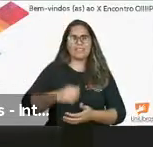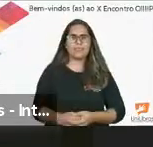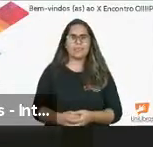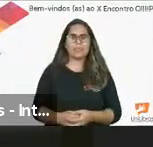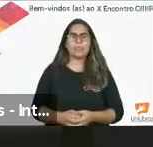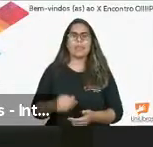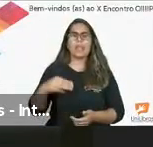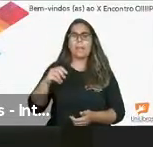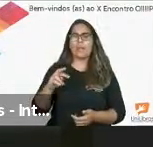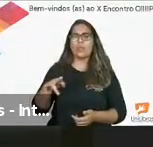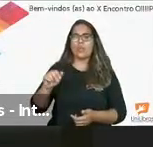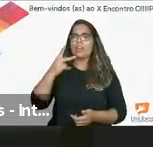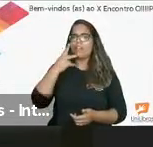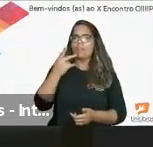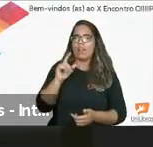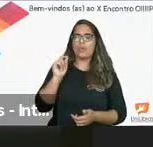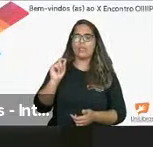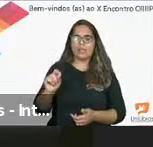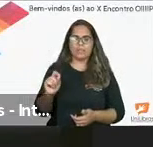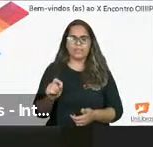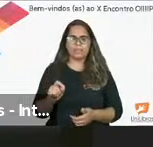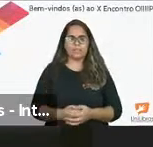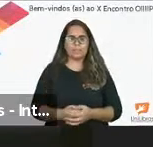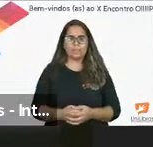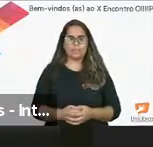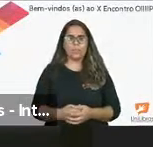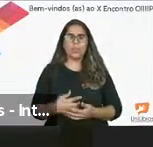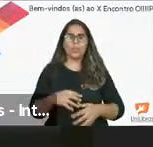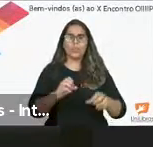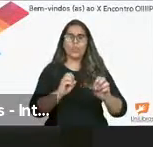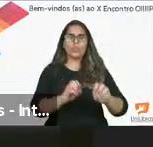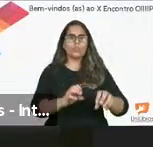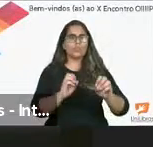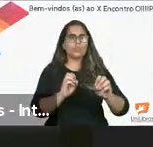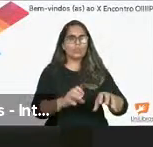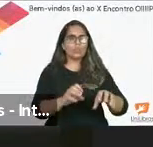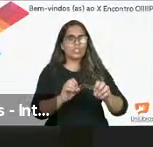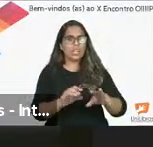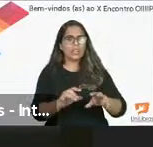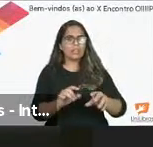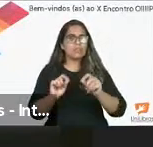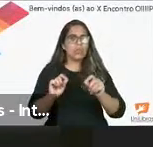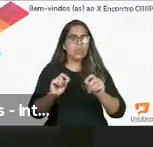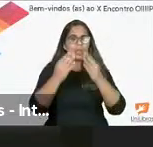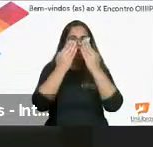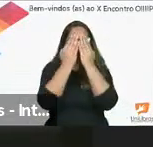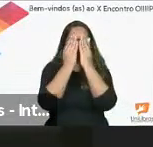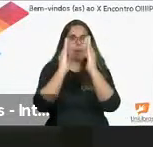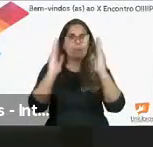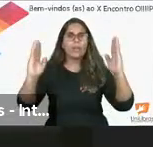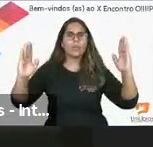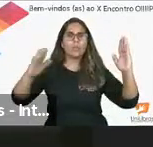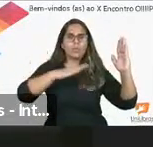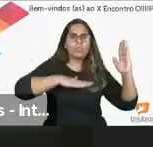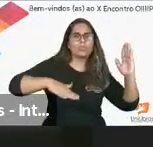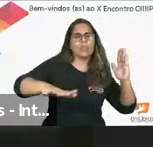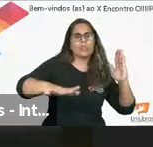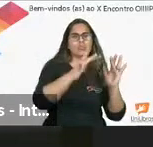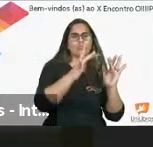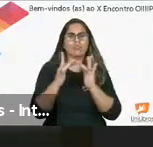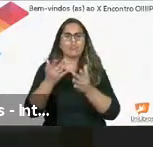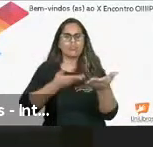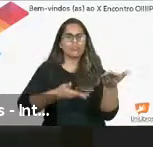Maturana vai dizer que o educar nada mais é do que a abertura de um espaço de convivência e